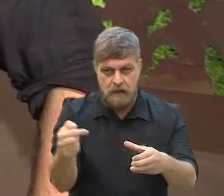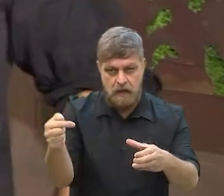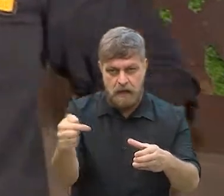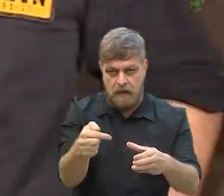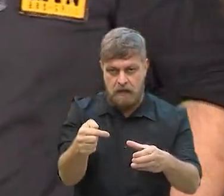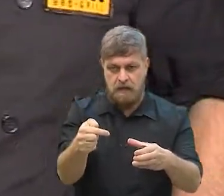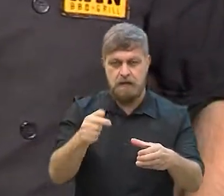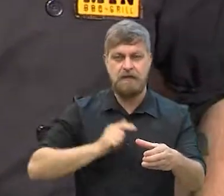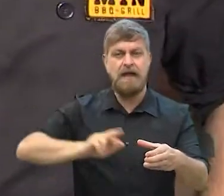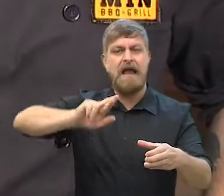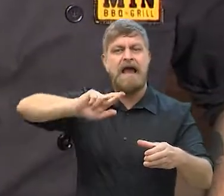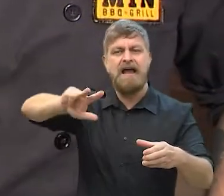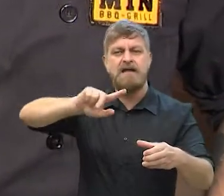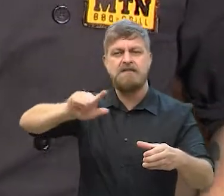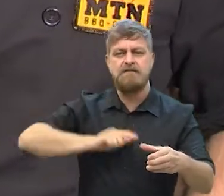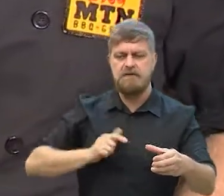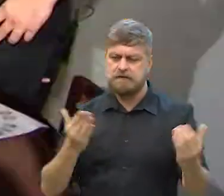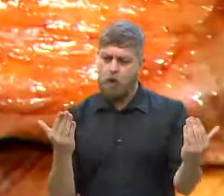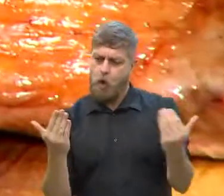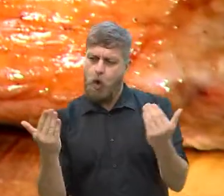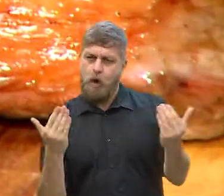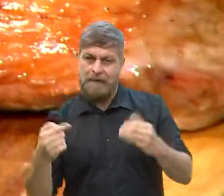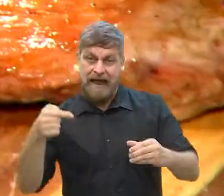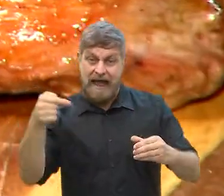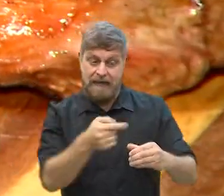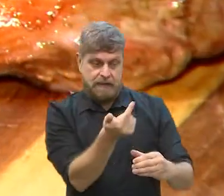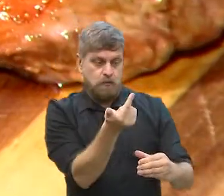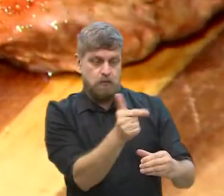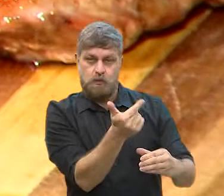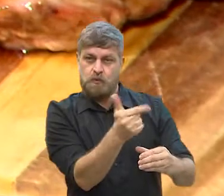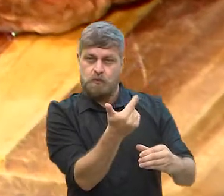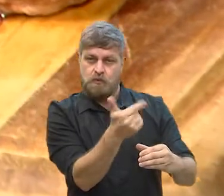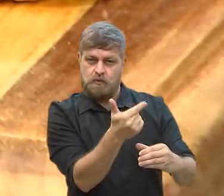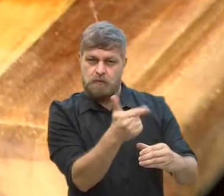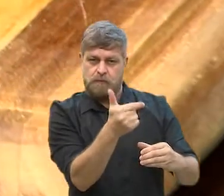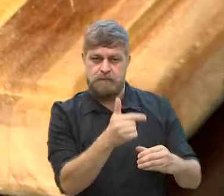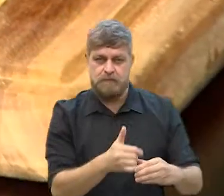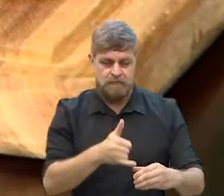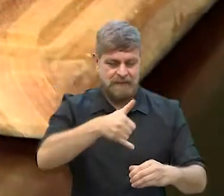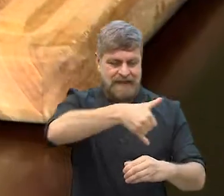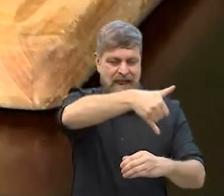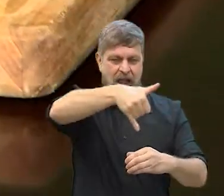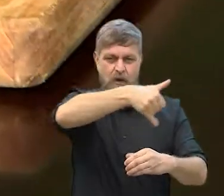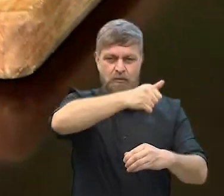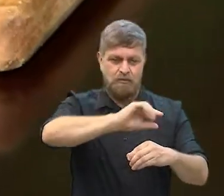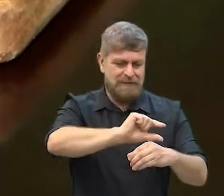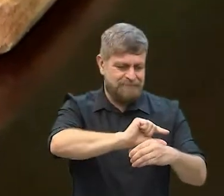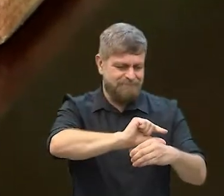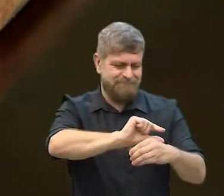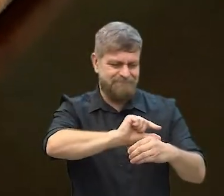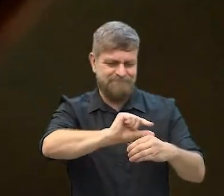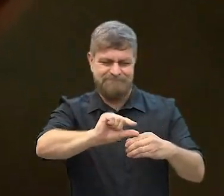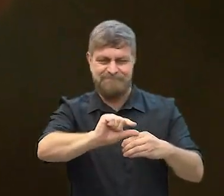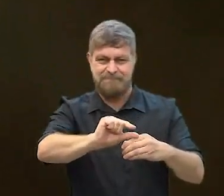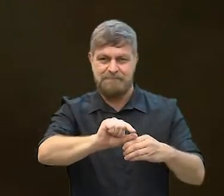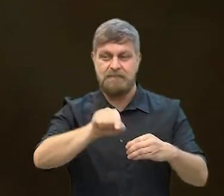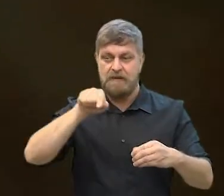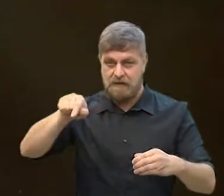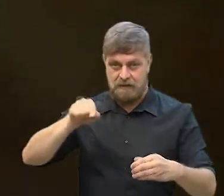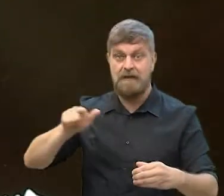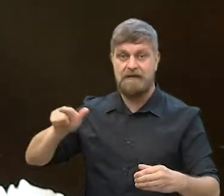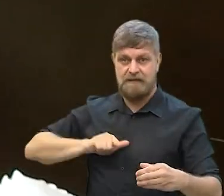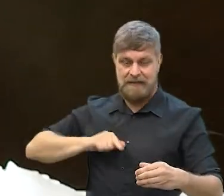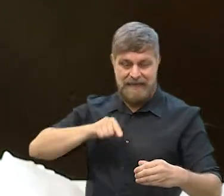não, a diferença do contrafilé para ele é que ele não possui aquela capa de gordura que o contrafilé